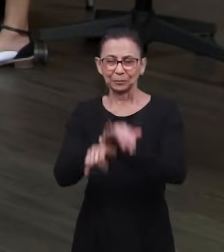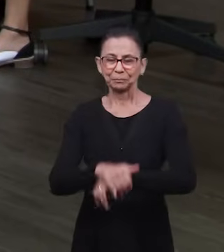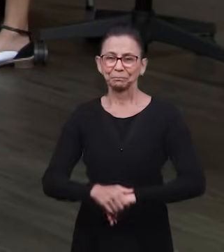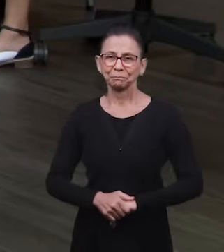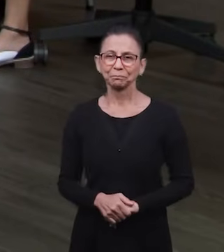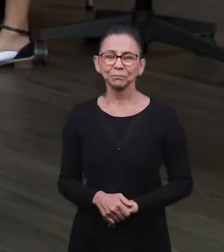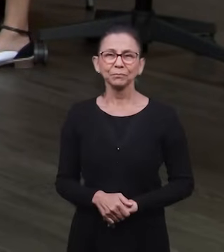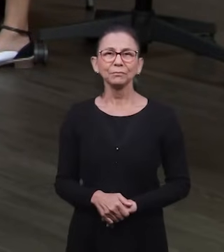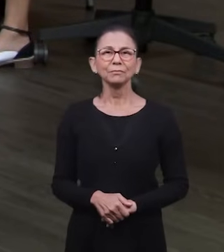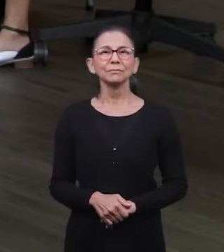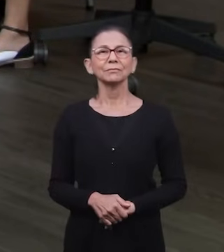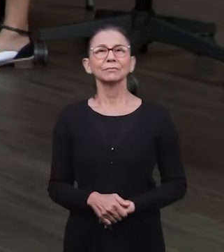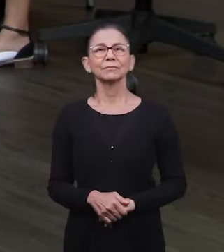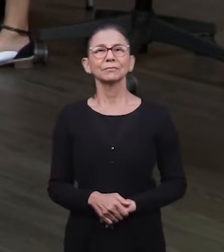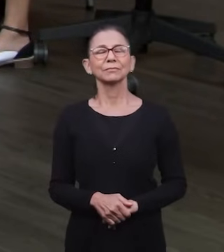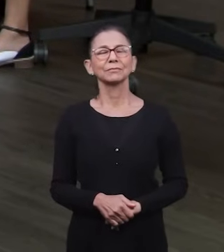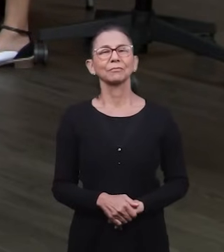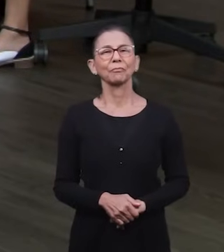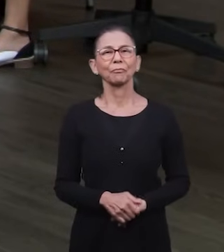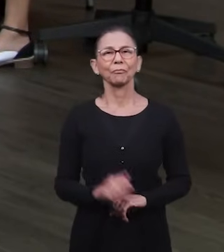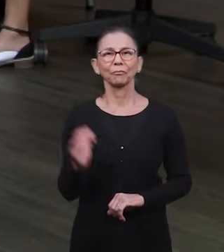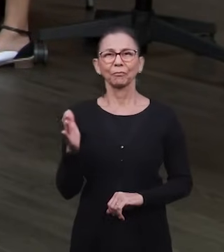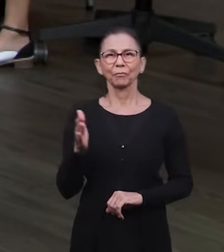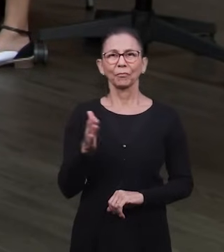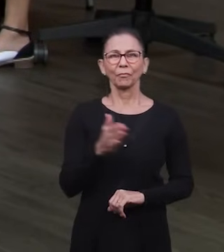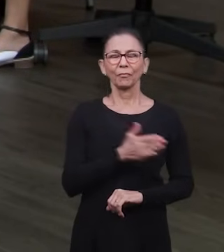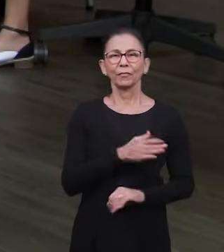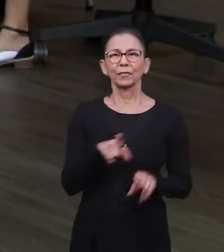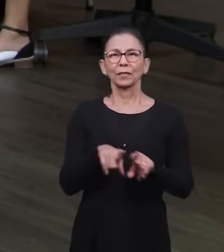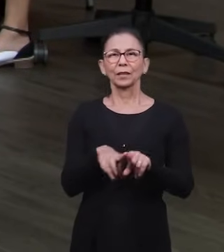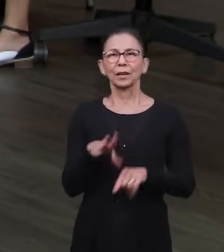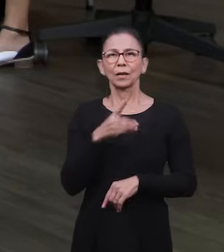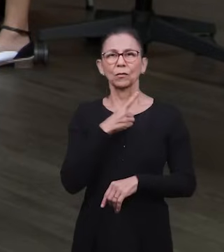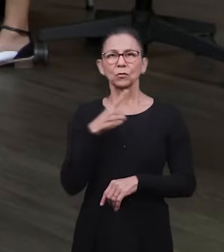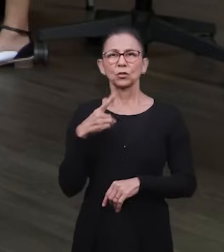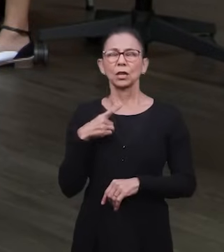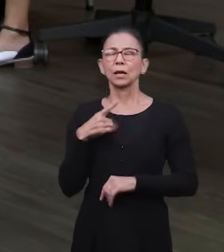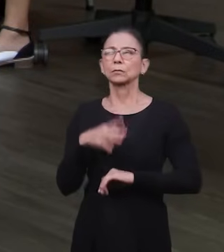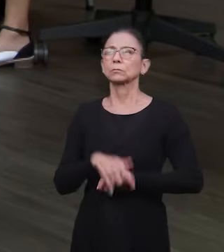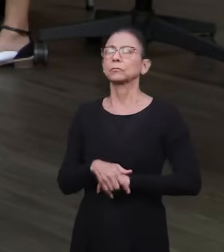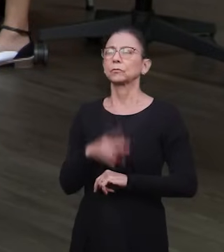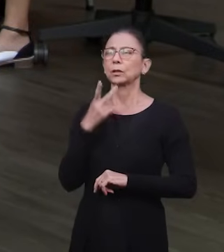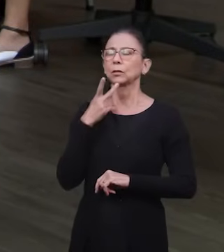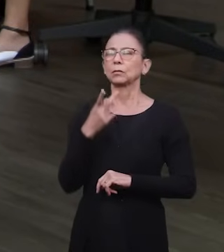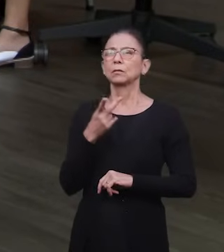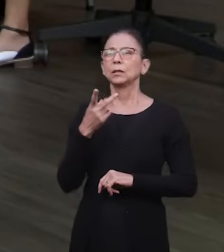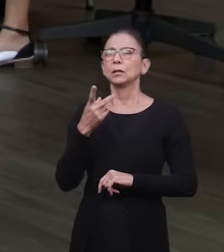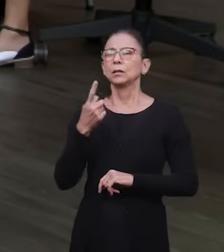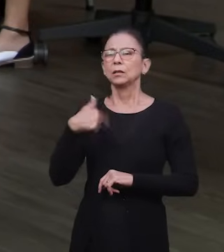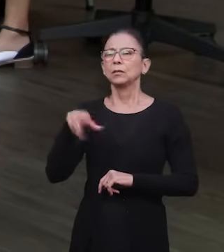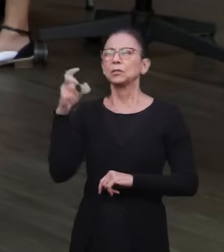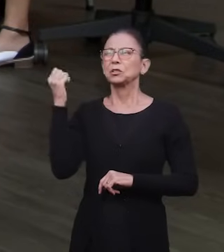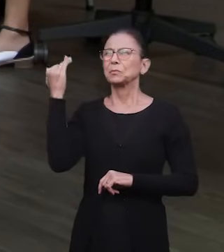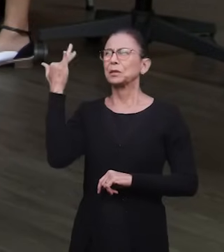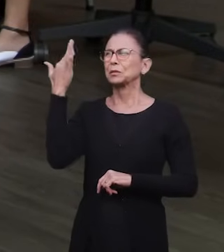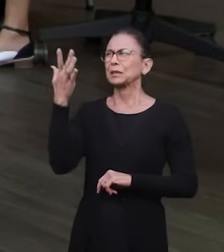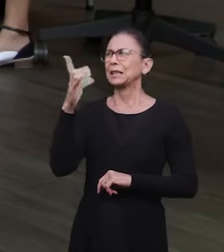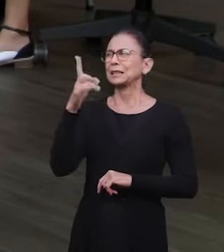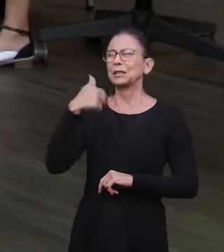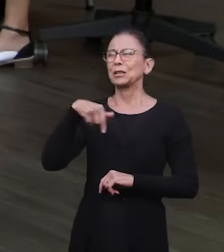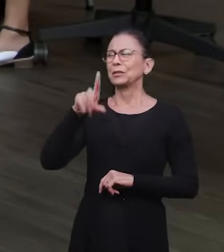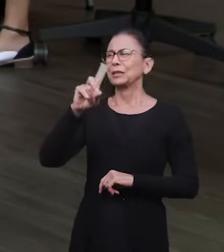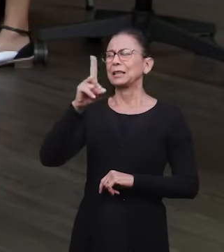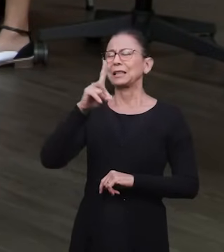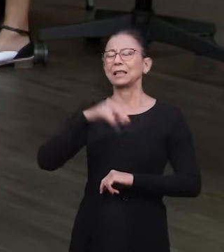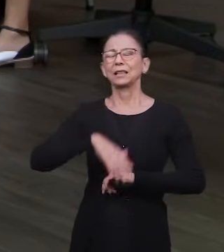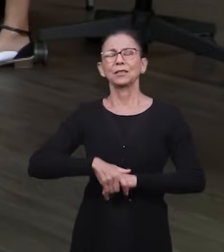aqui. Uhum. Então, uma vez tinha um diácono na igreja, disse, eu não vou de madrugada, não. Porque de madrugada só